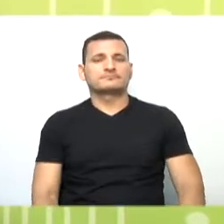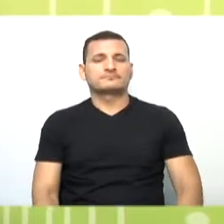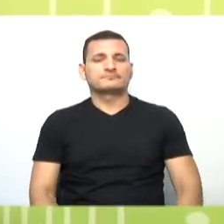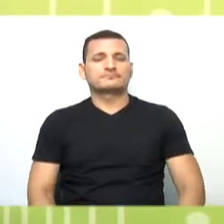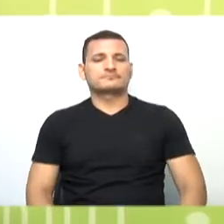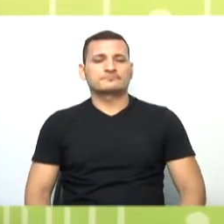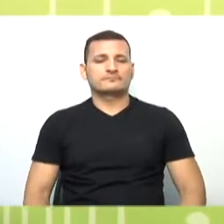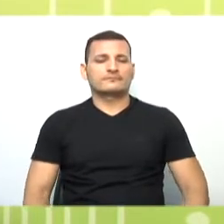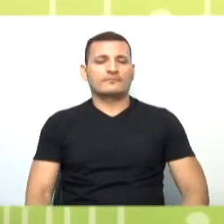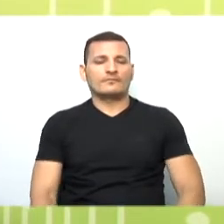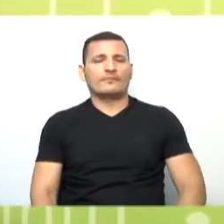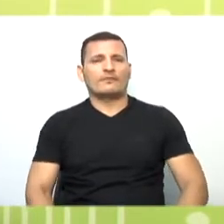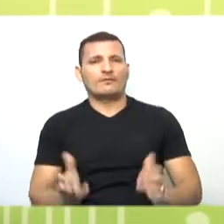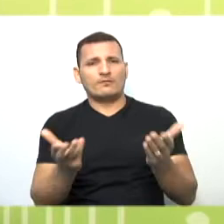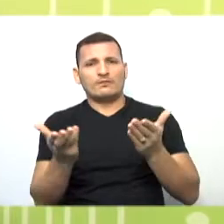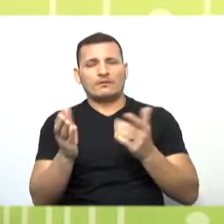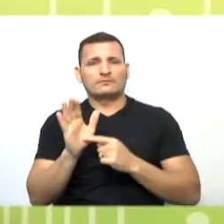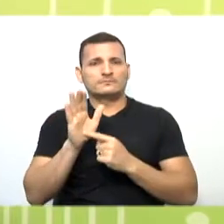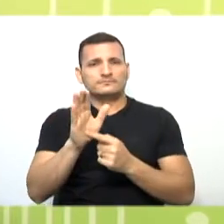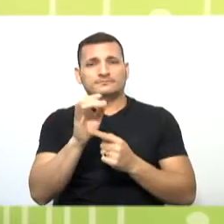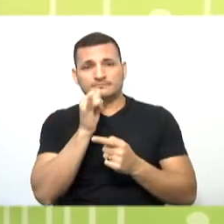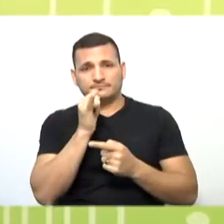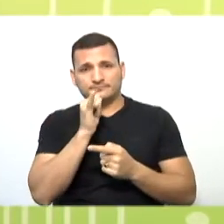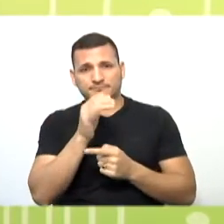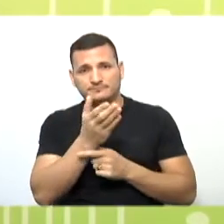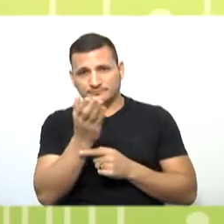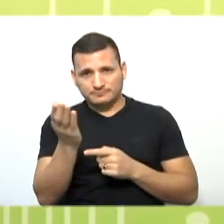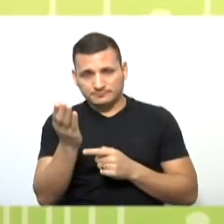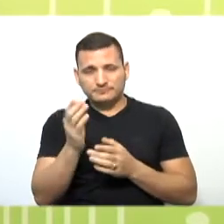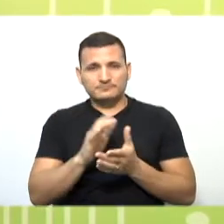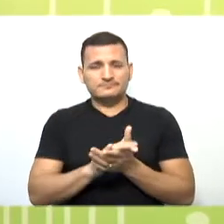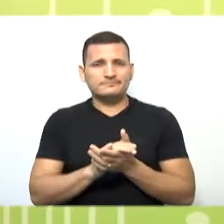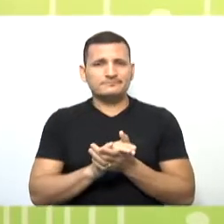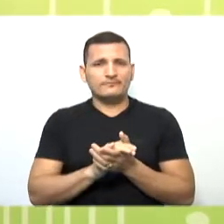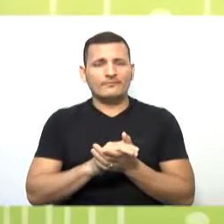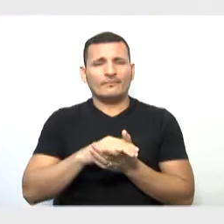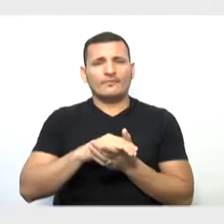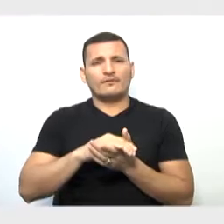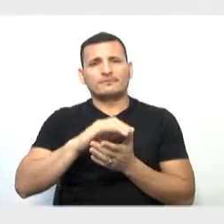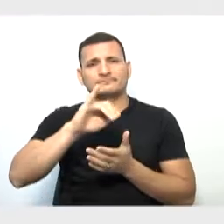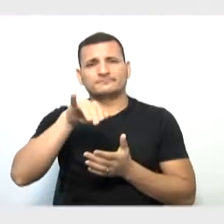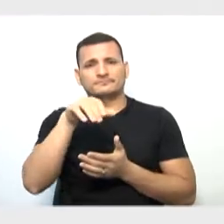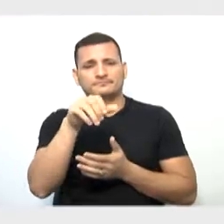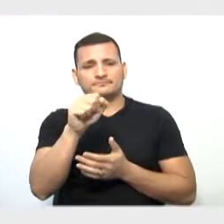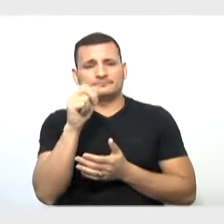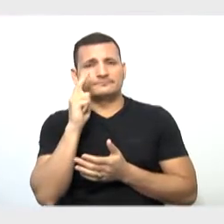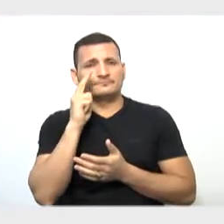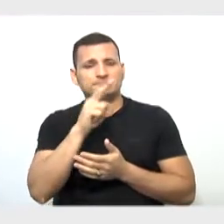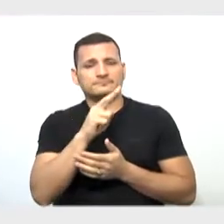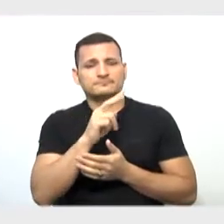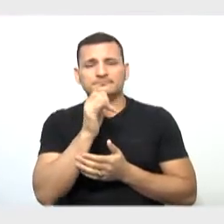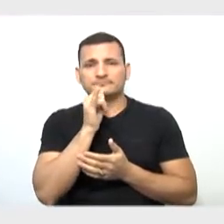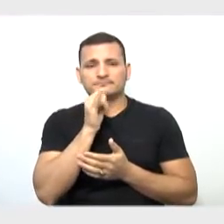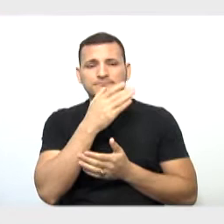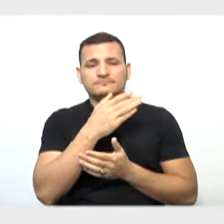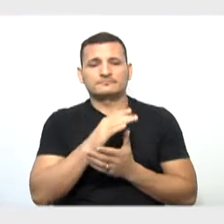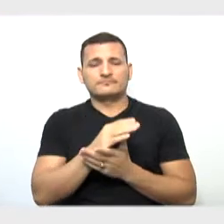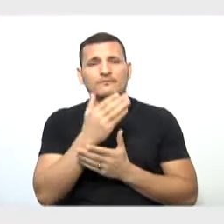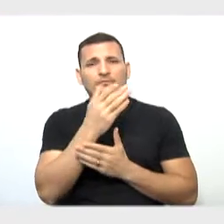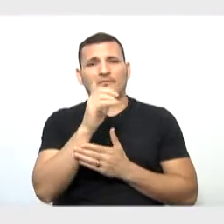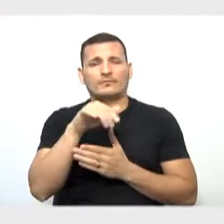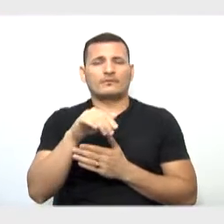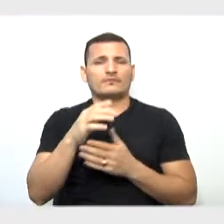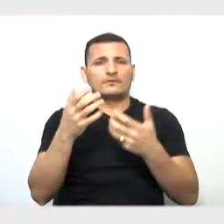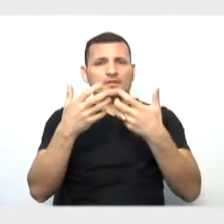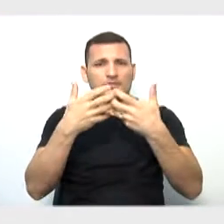eu quero dar um exemplo para vocês de JavaScript na prática aqui. Vamos aqui para os nossos slides. Eu abri aqui o portal